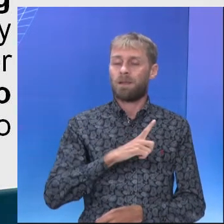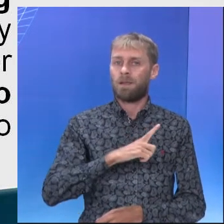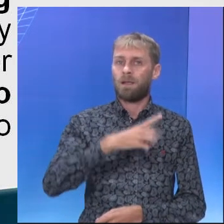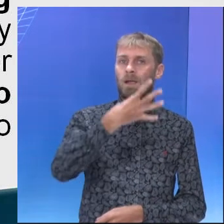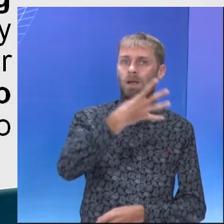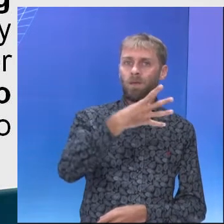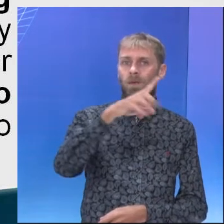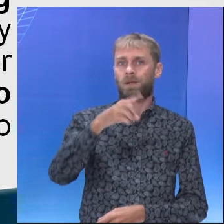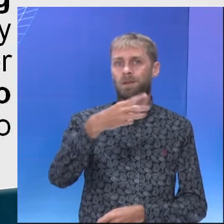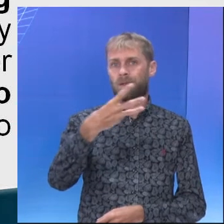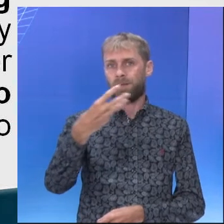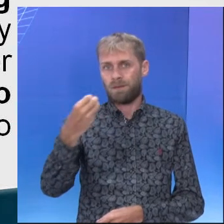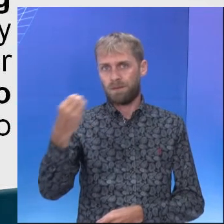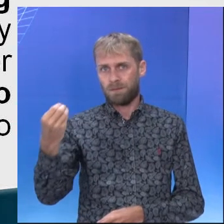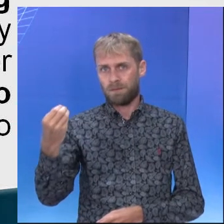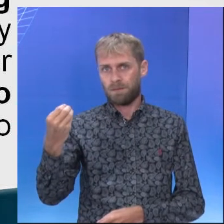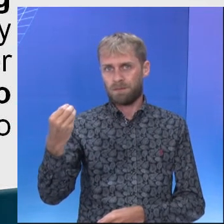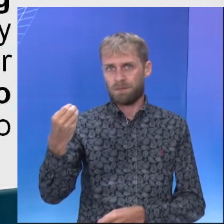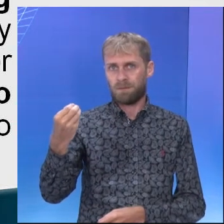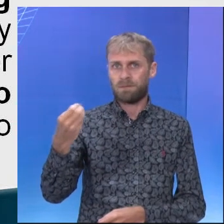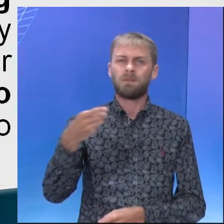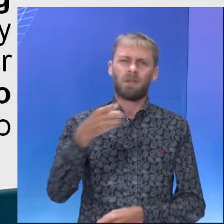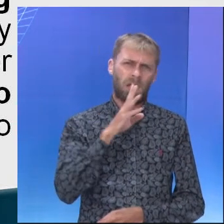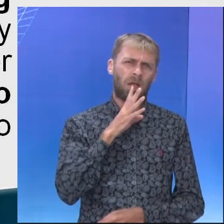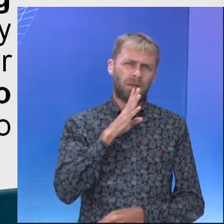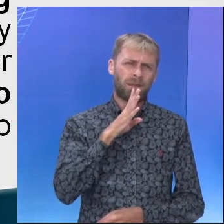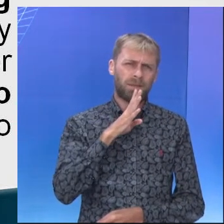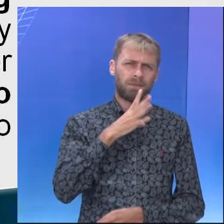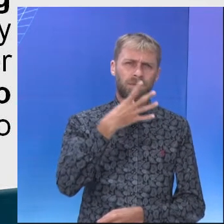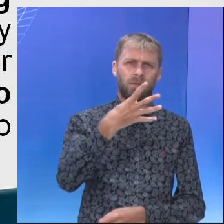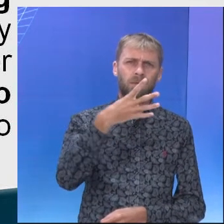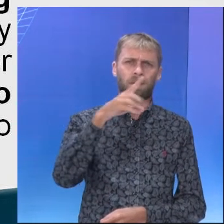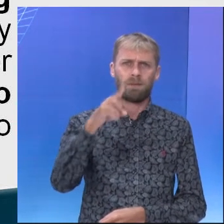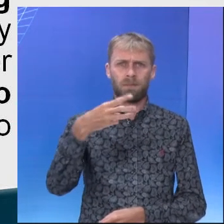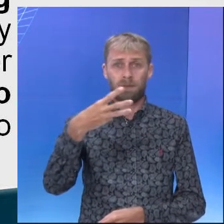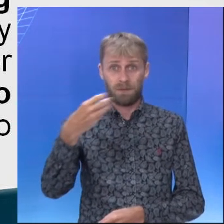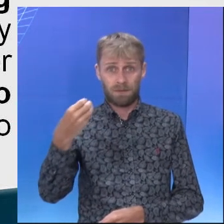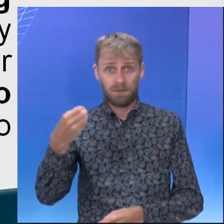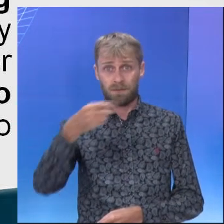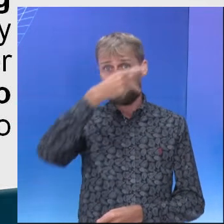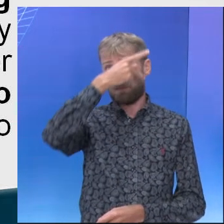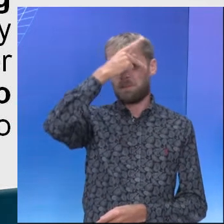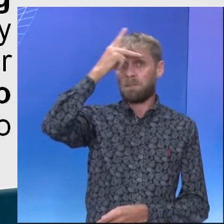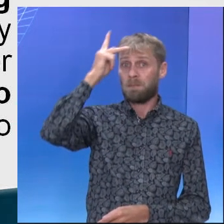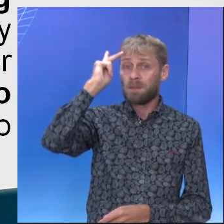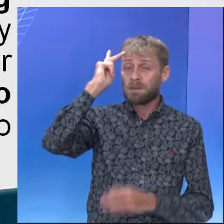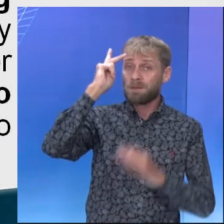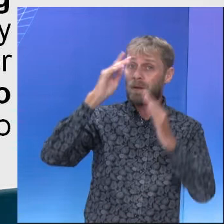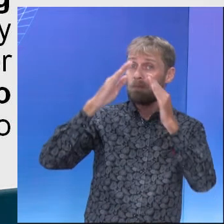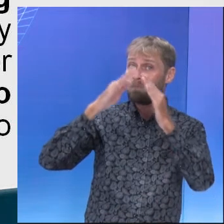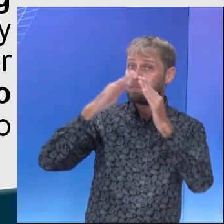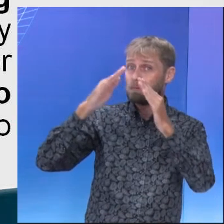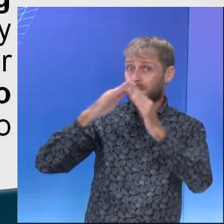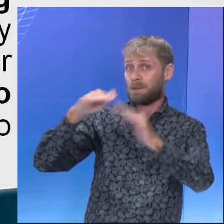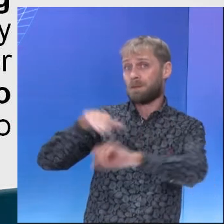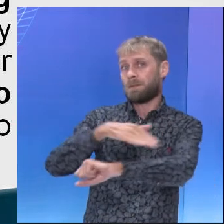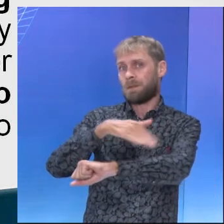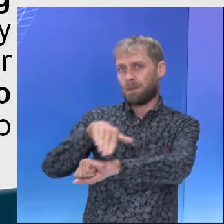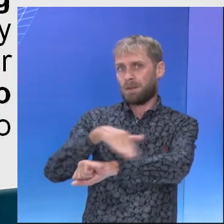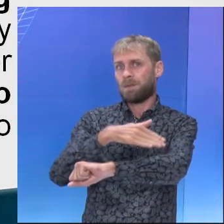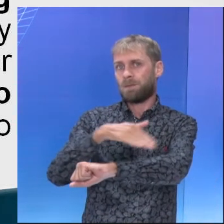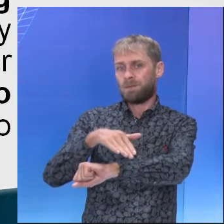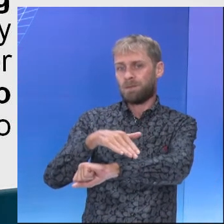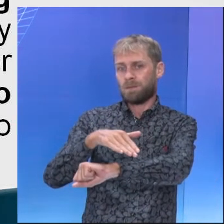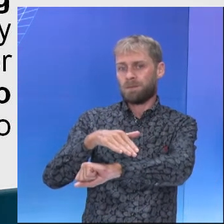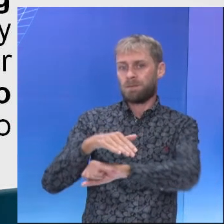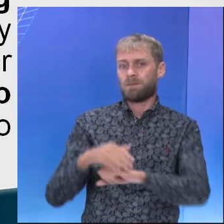o quê? 4.300, é número, vocês conhecem números. People living on the streets, todo mundo